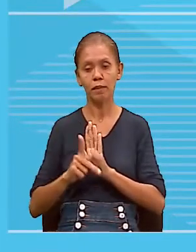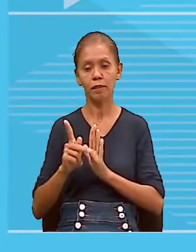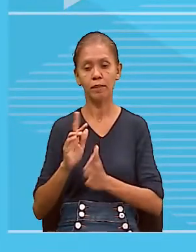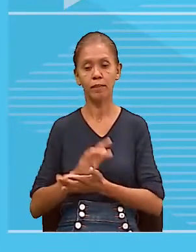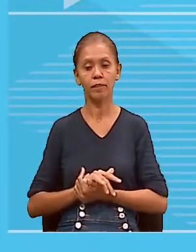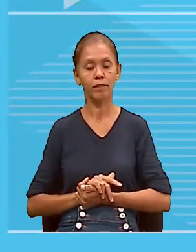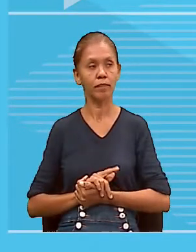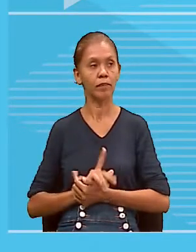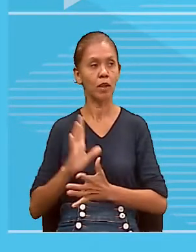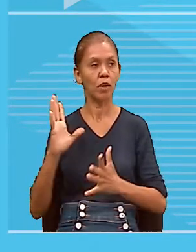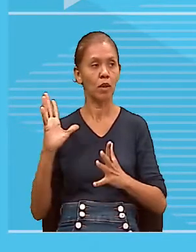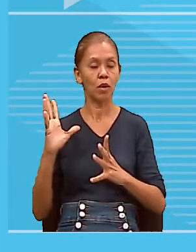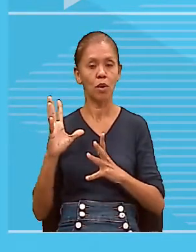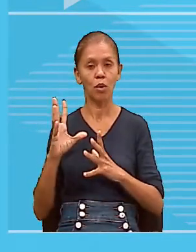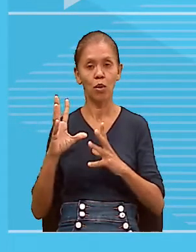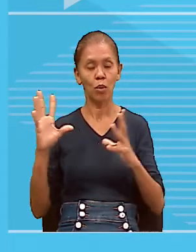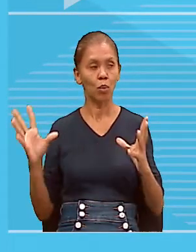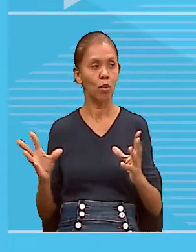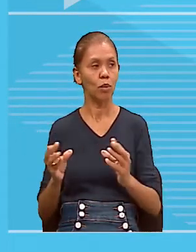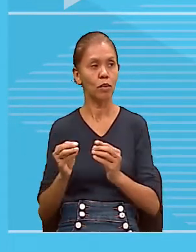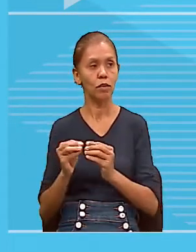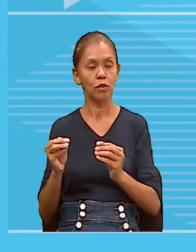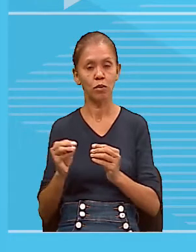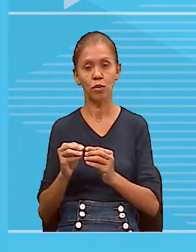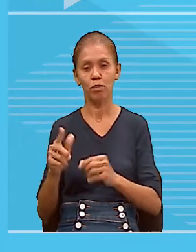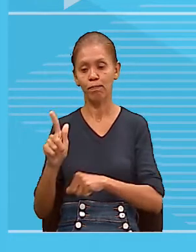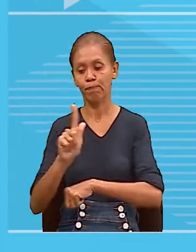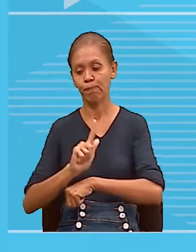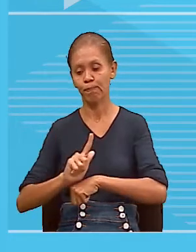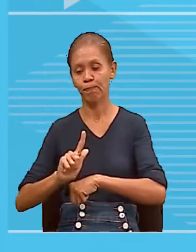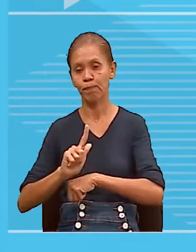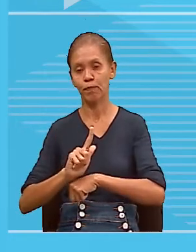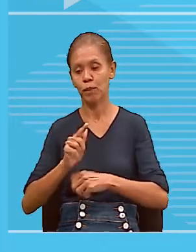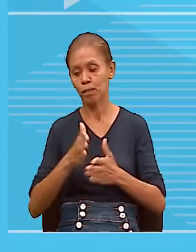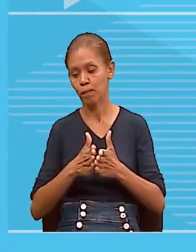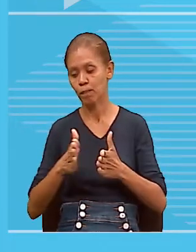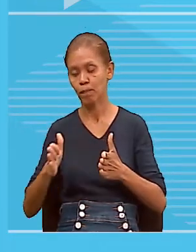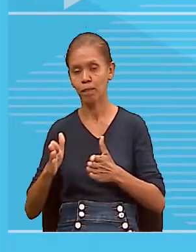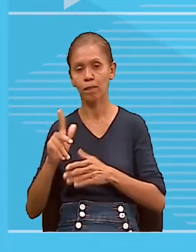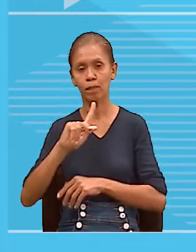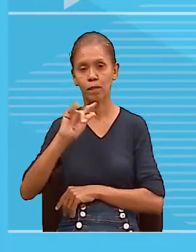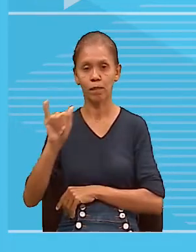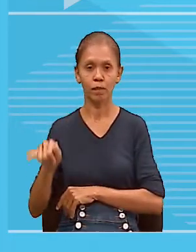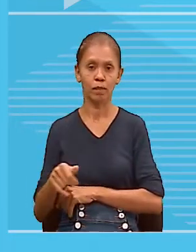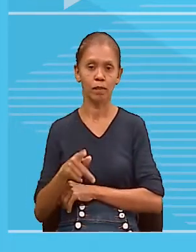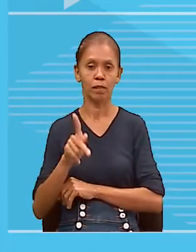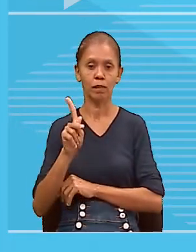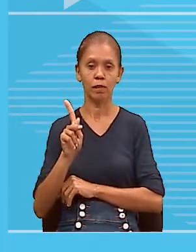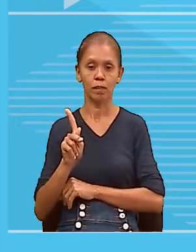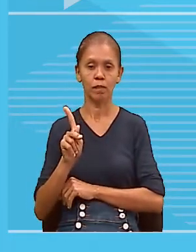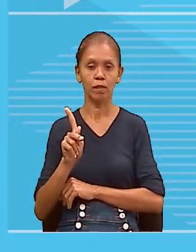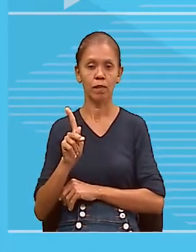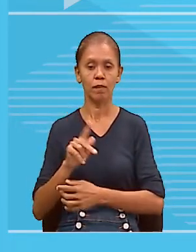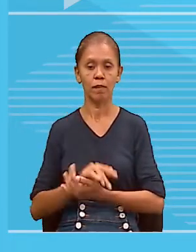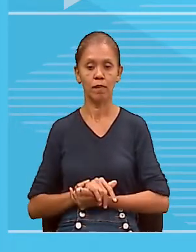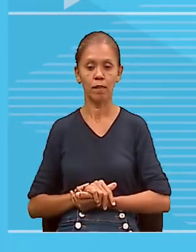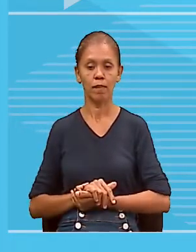um resumo da gestão do Juscelino que na realidade foi um grande realizador e uma das grandes realizações foi